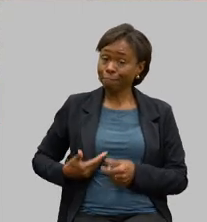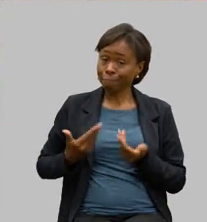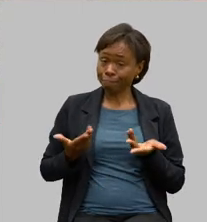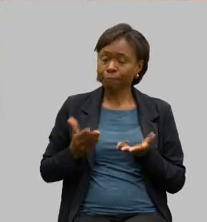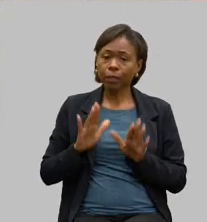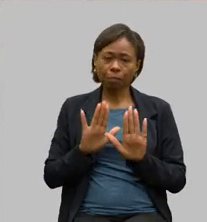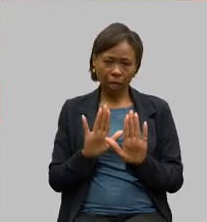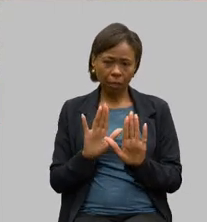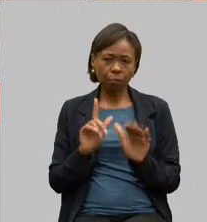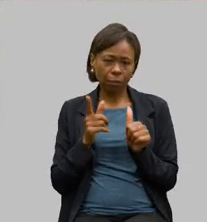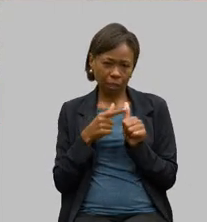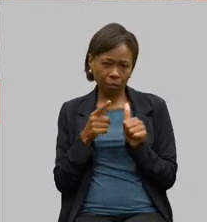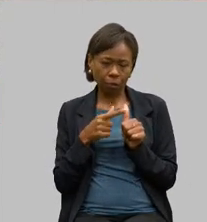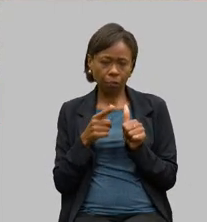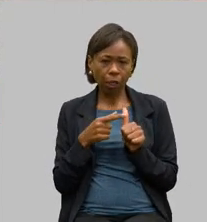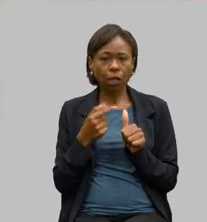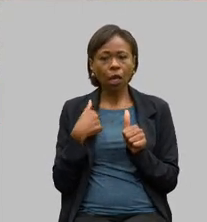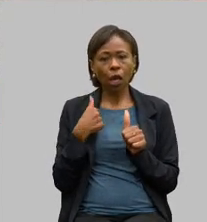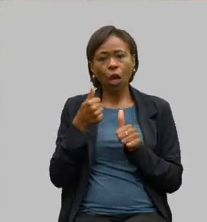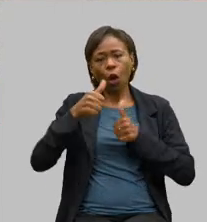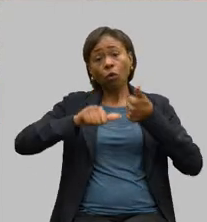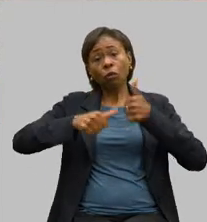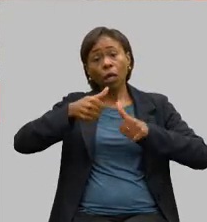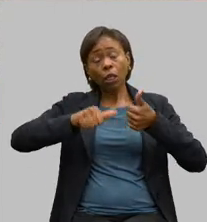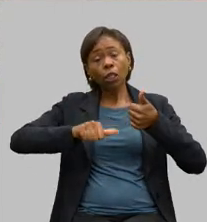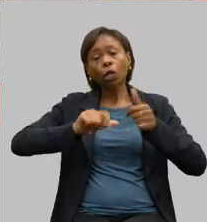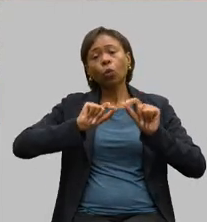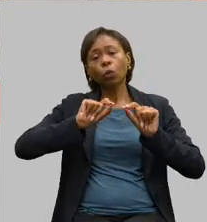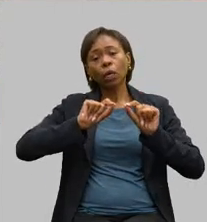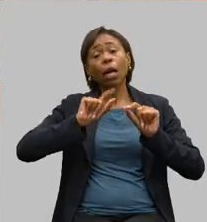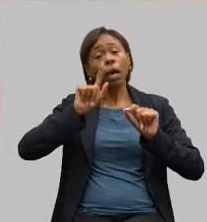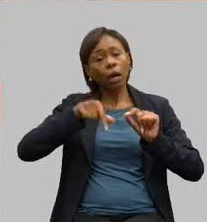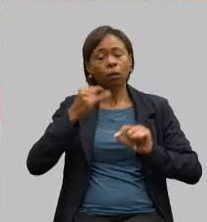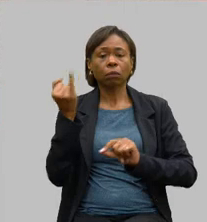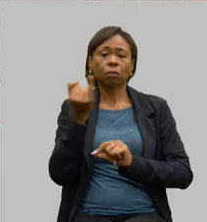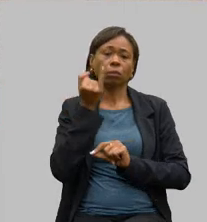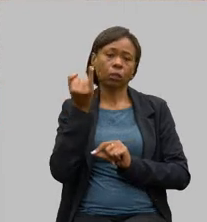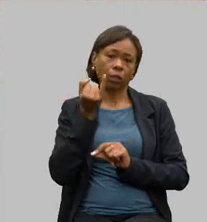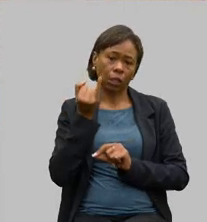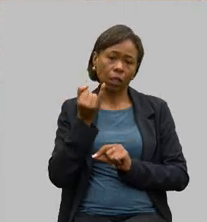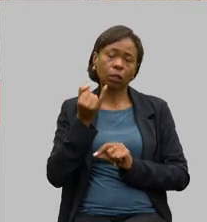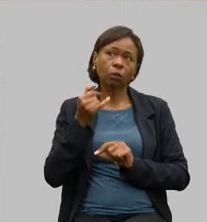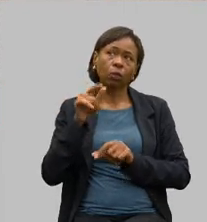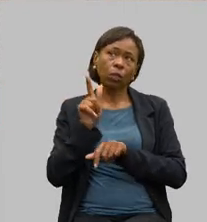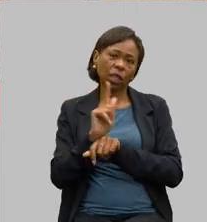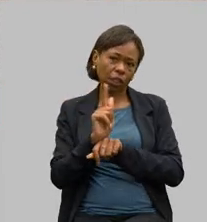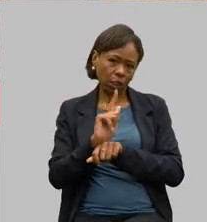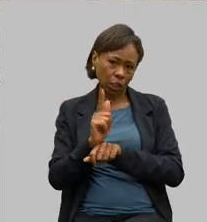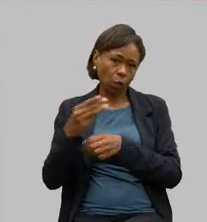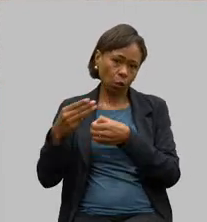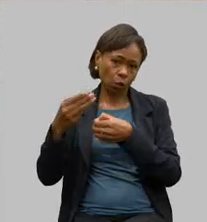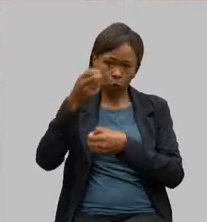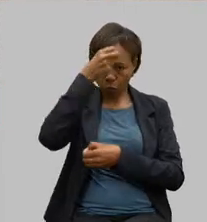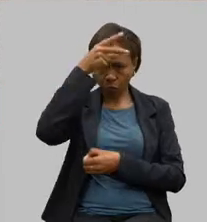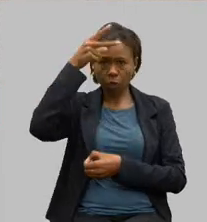eh eu avalio que seja importante esse movimento que se faça com a gestão dos Municípios a vida Acontece é lá a